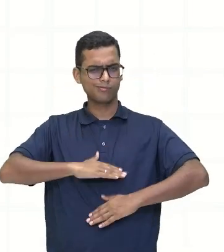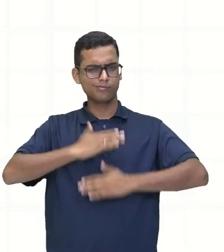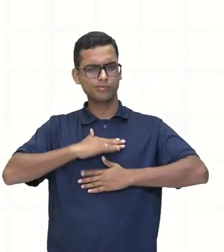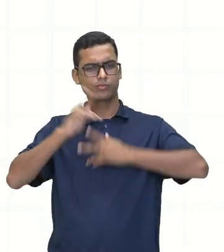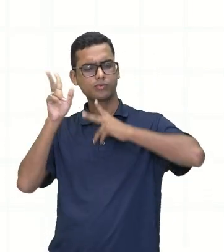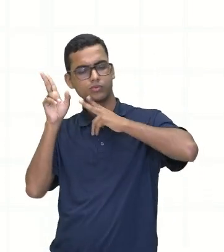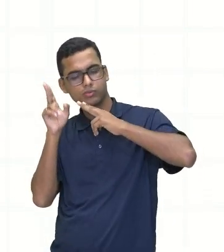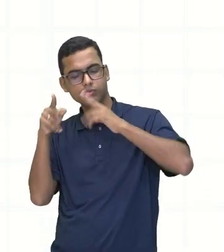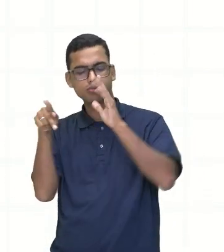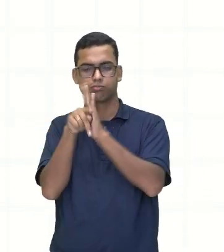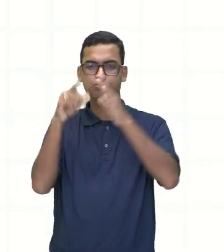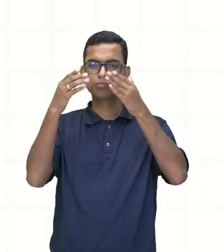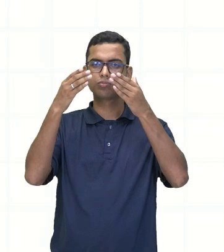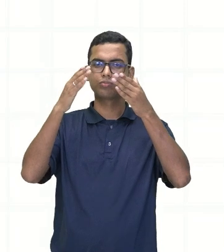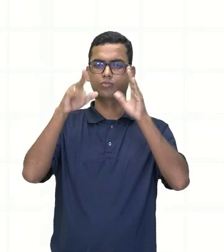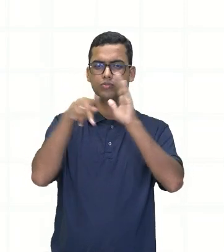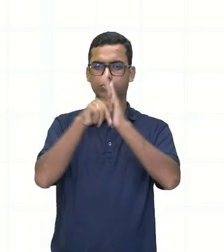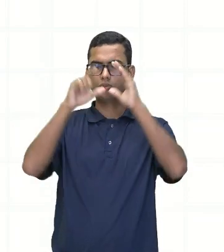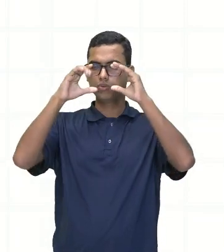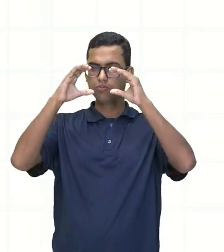olho dele para descansar melhor.